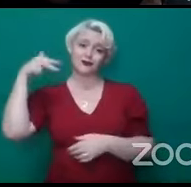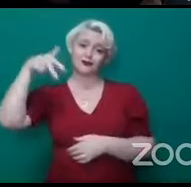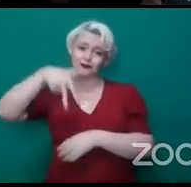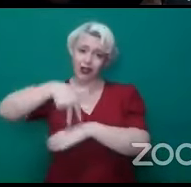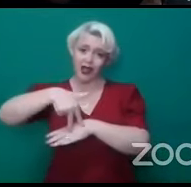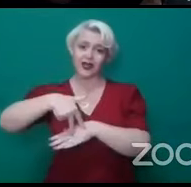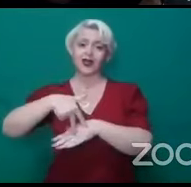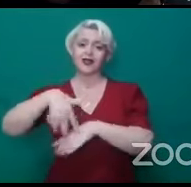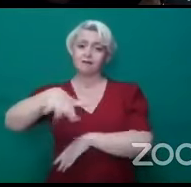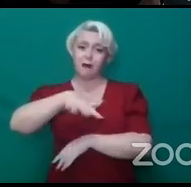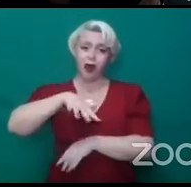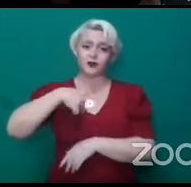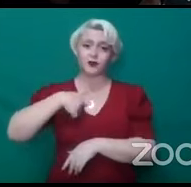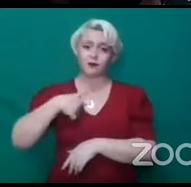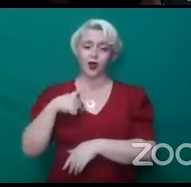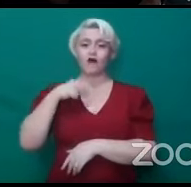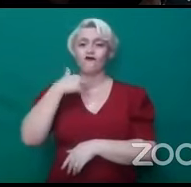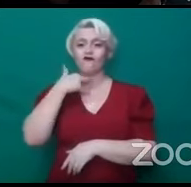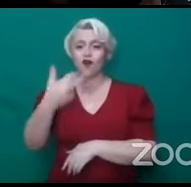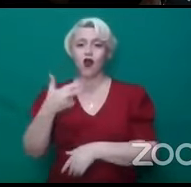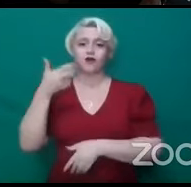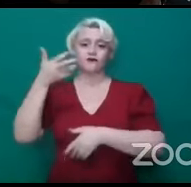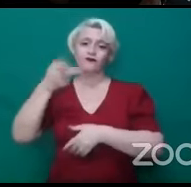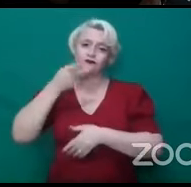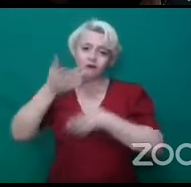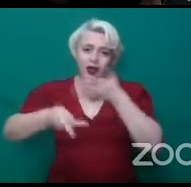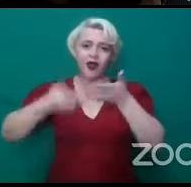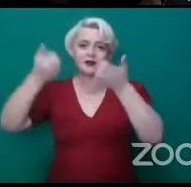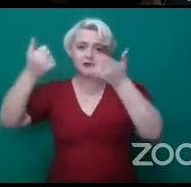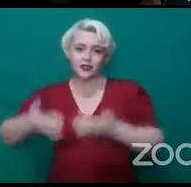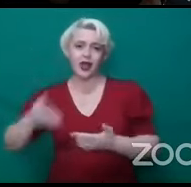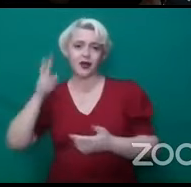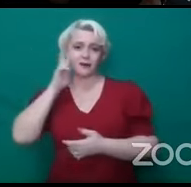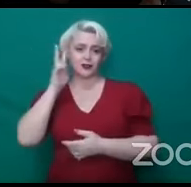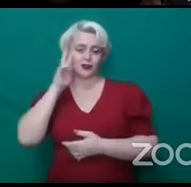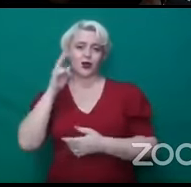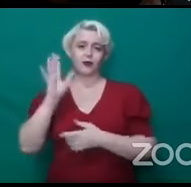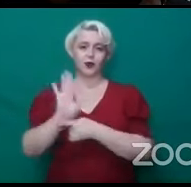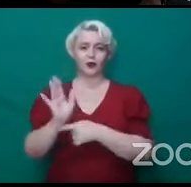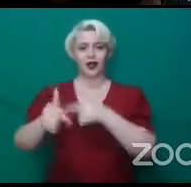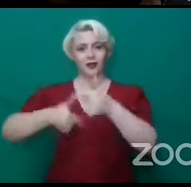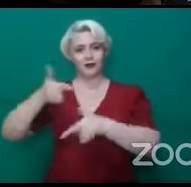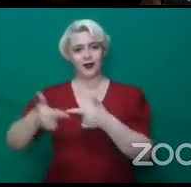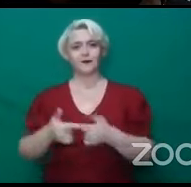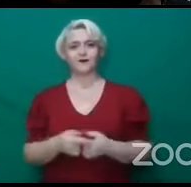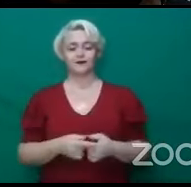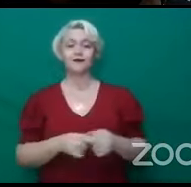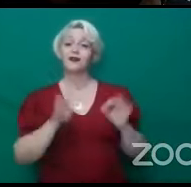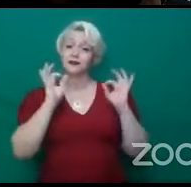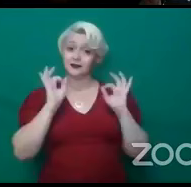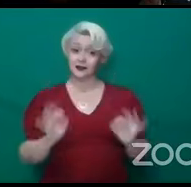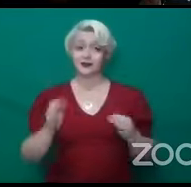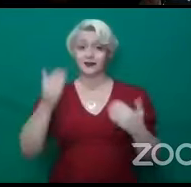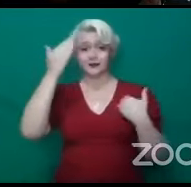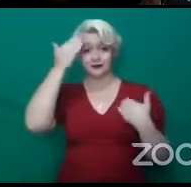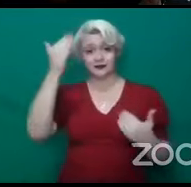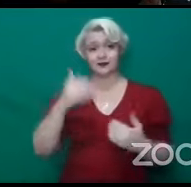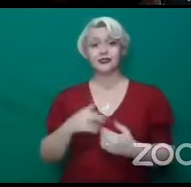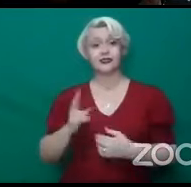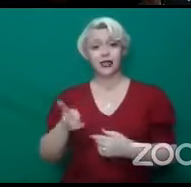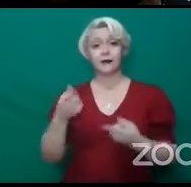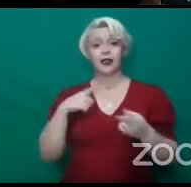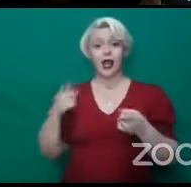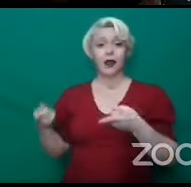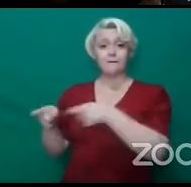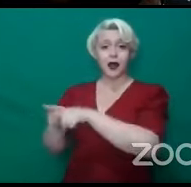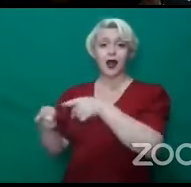muito importante, assim, para a gente. Então, eu que agradeço. Não, e com certeza, como eu disse antes, o Morcego sempre tem várias